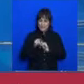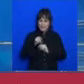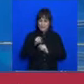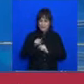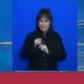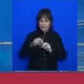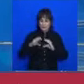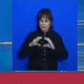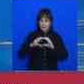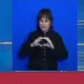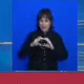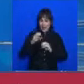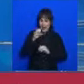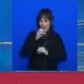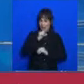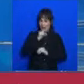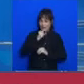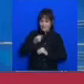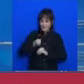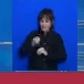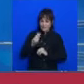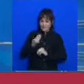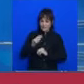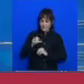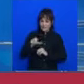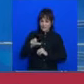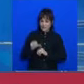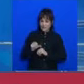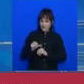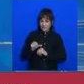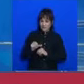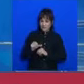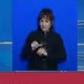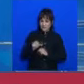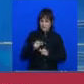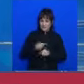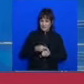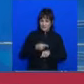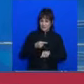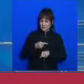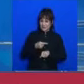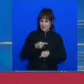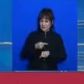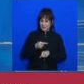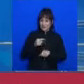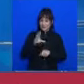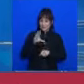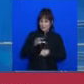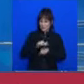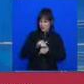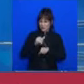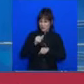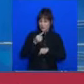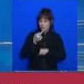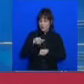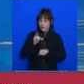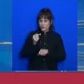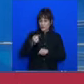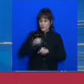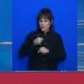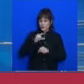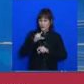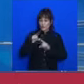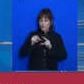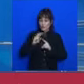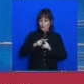laranja, número 39. Laranja, 39. E agora vamos chamar o sexto e último número do segundo sorteio